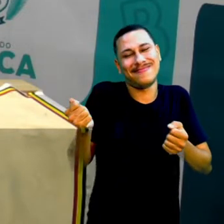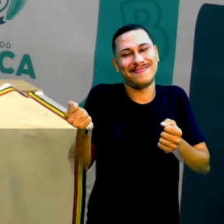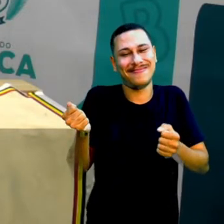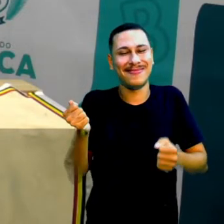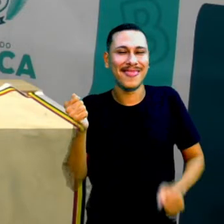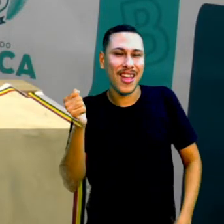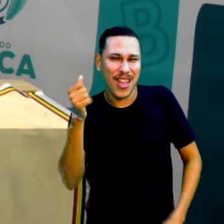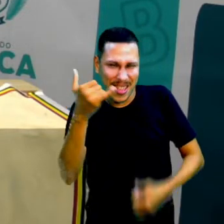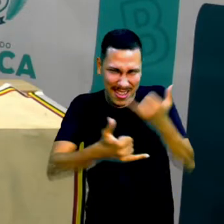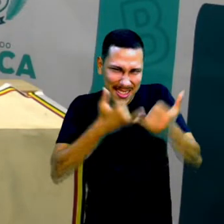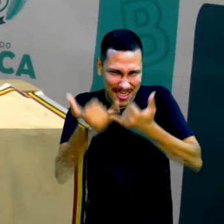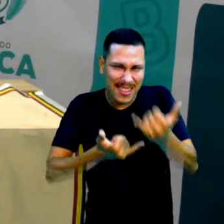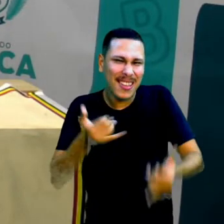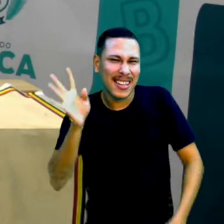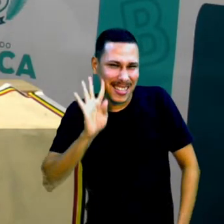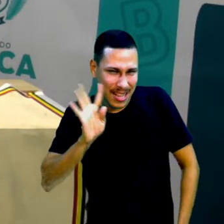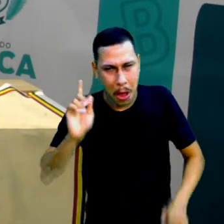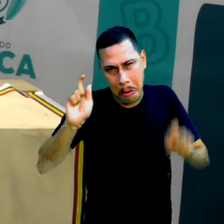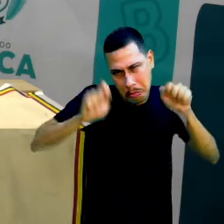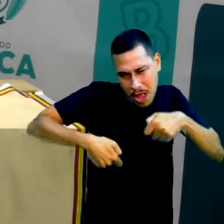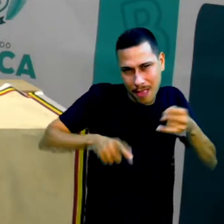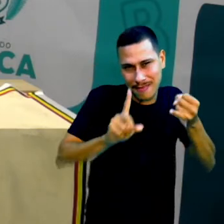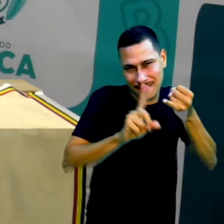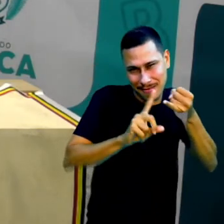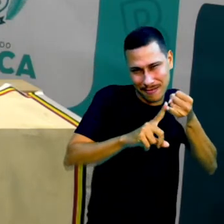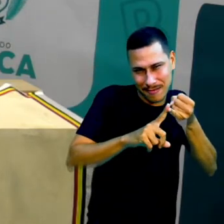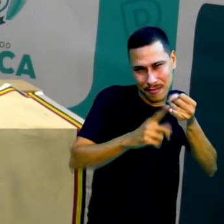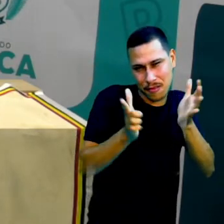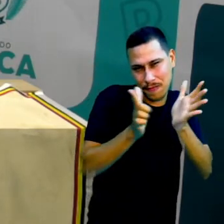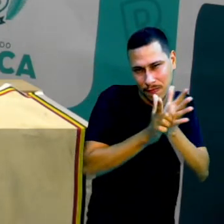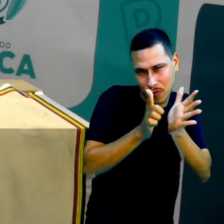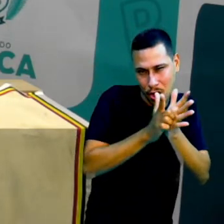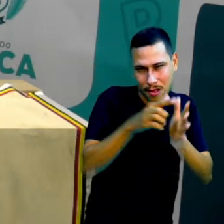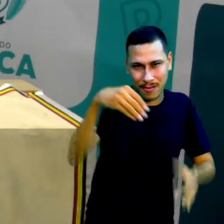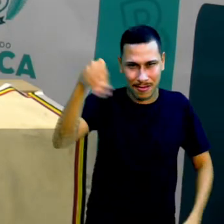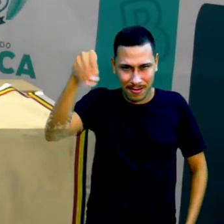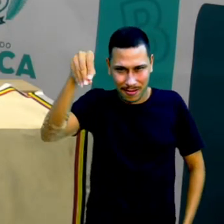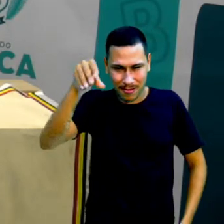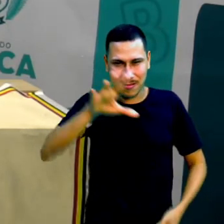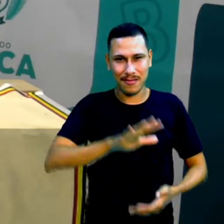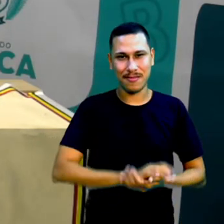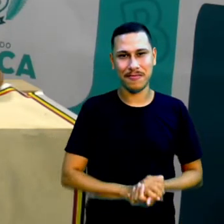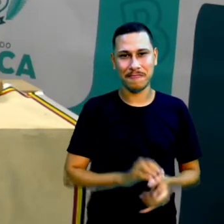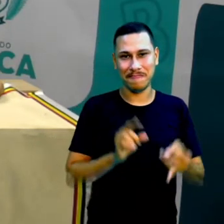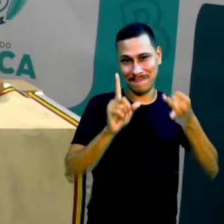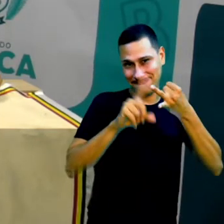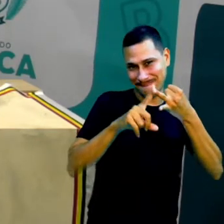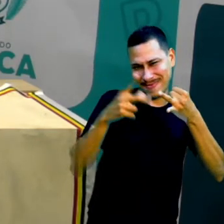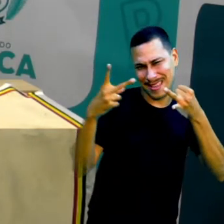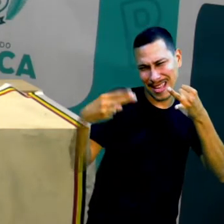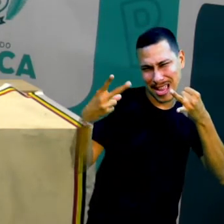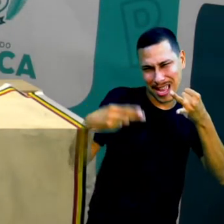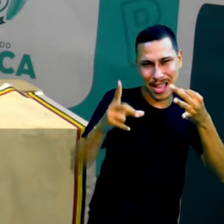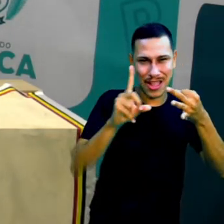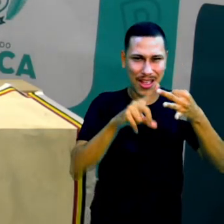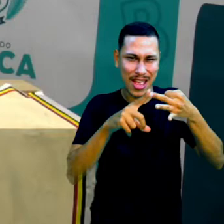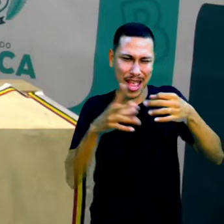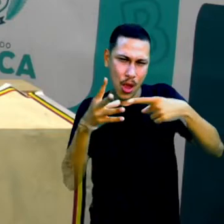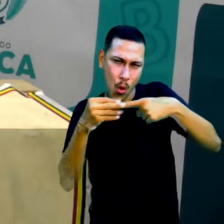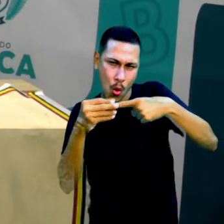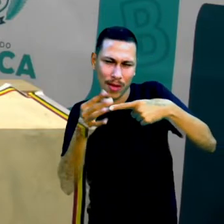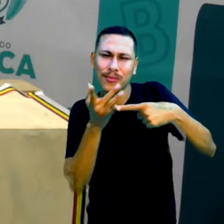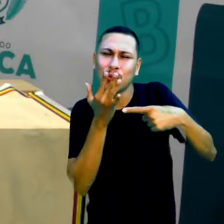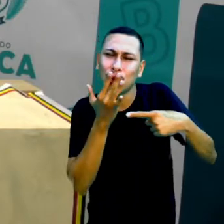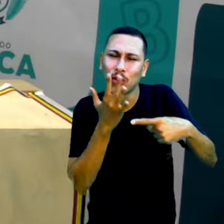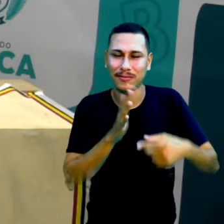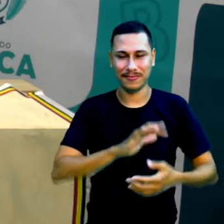construção, a gente vai precisar de folhinha, de tesoura e de uma canetinha